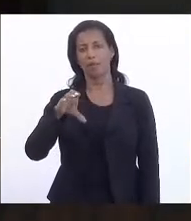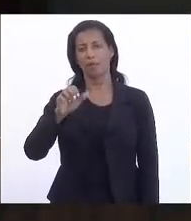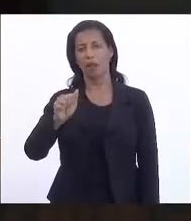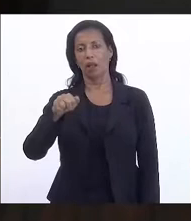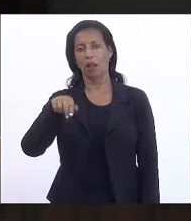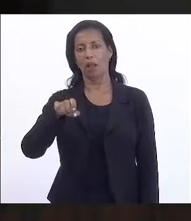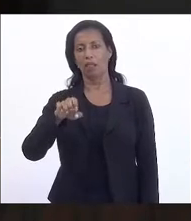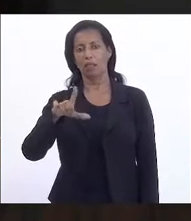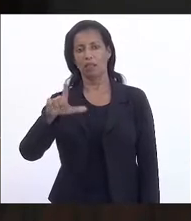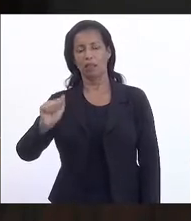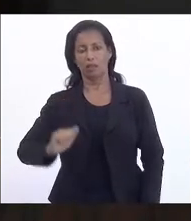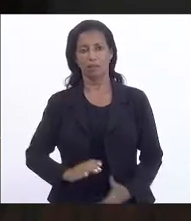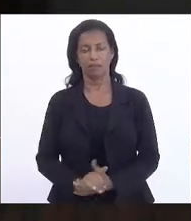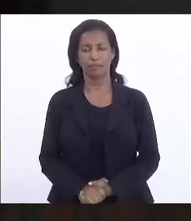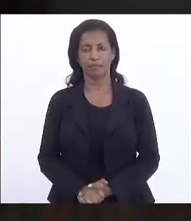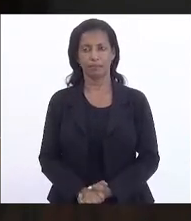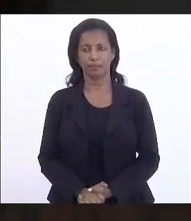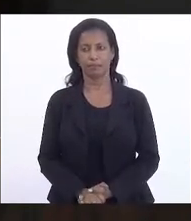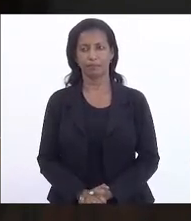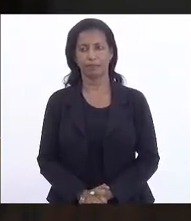Deputado Márcio Canella.